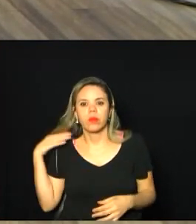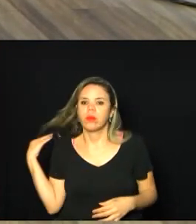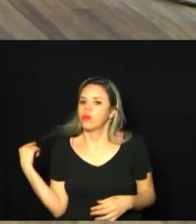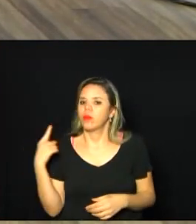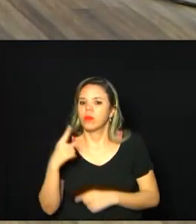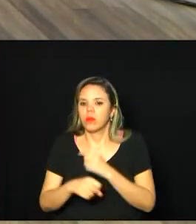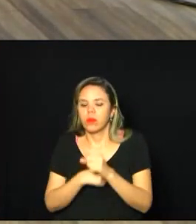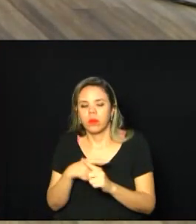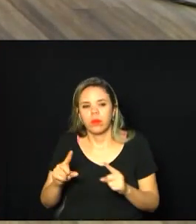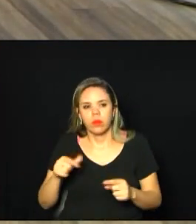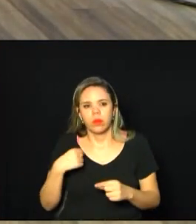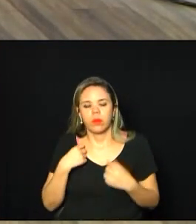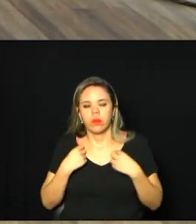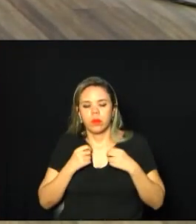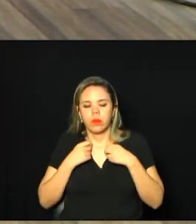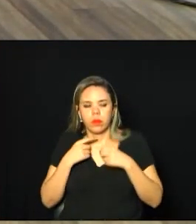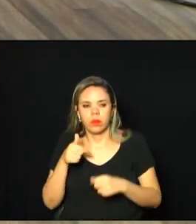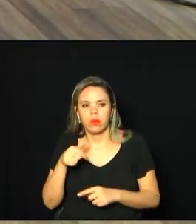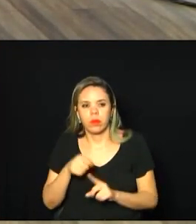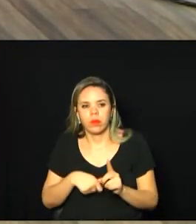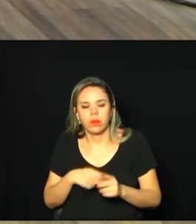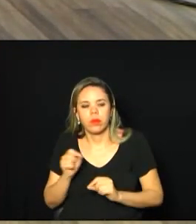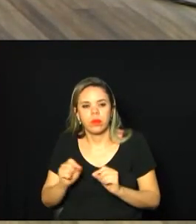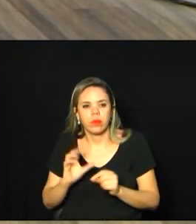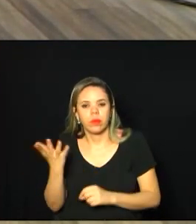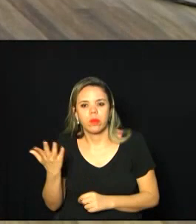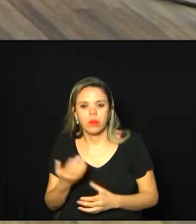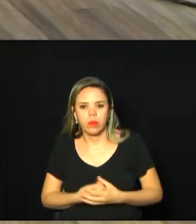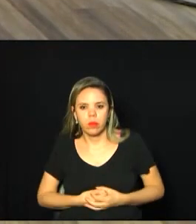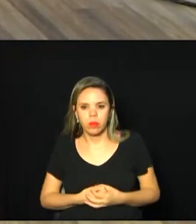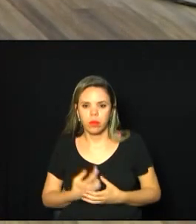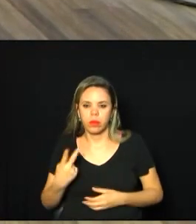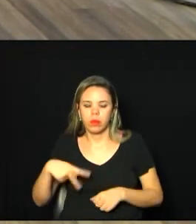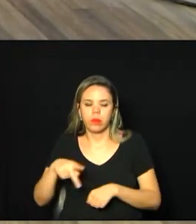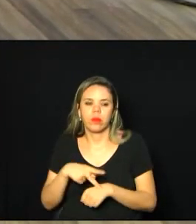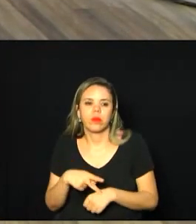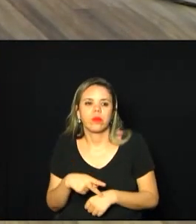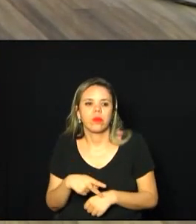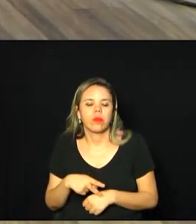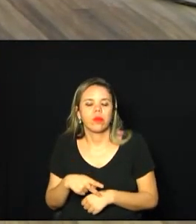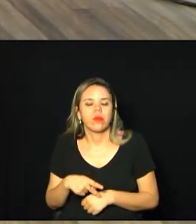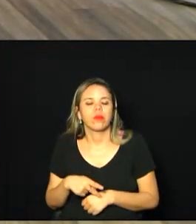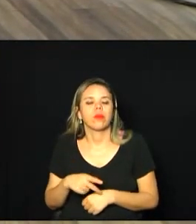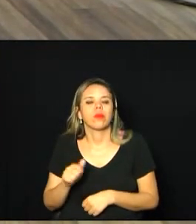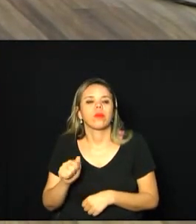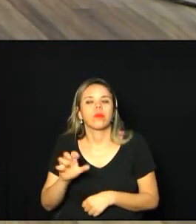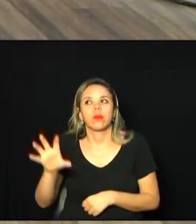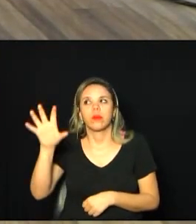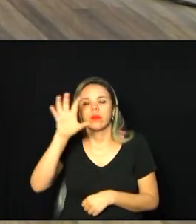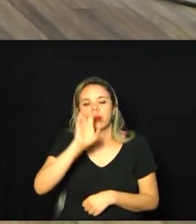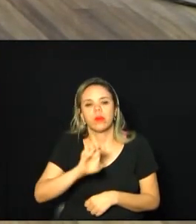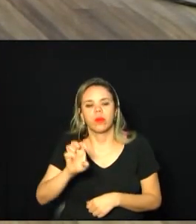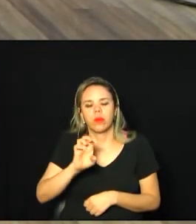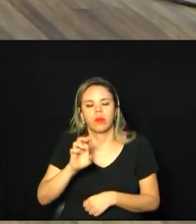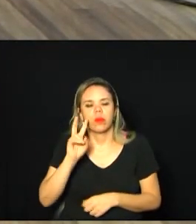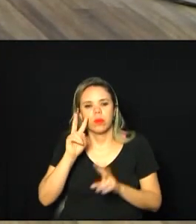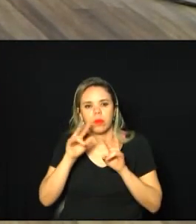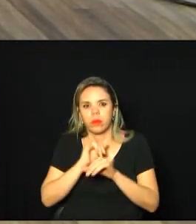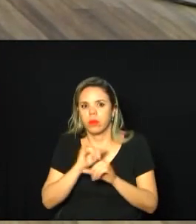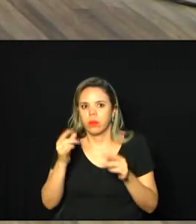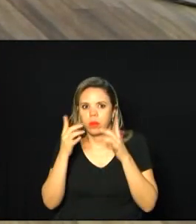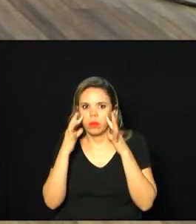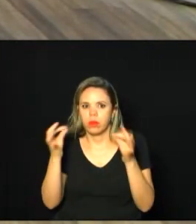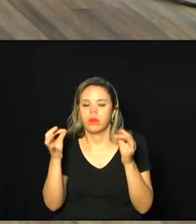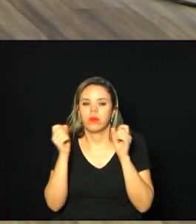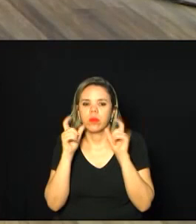1 ano e meio depois, 1 ano e 7 meses, o que acontece nos outros países da Ásia, da Europa, serve de alerta ao Brasil ou